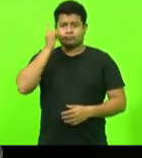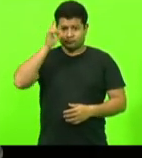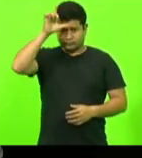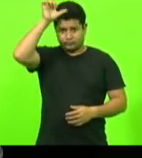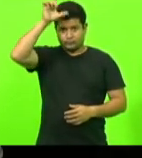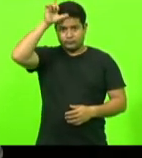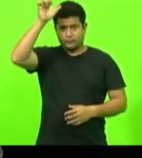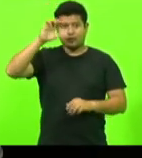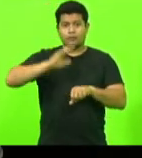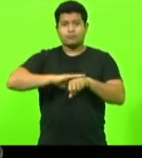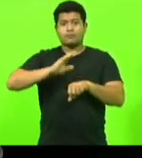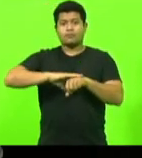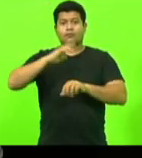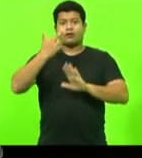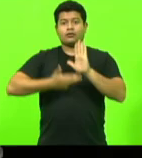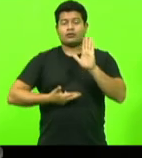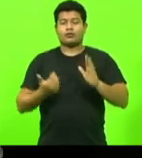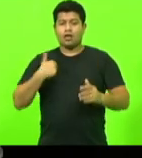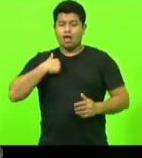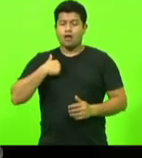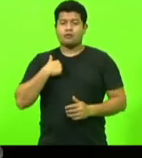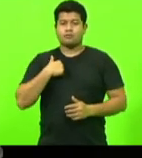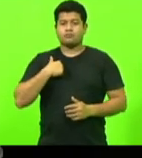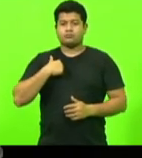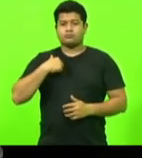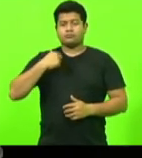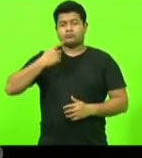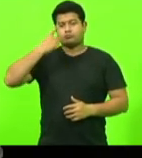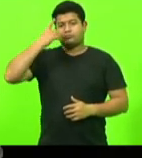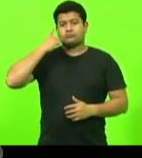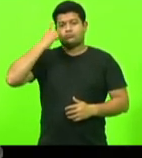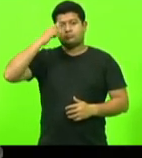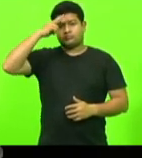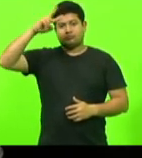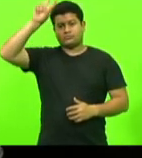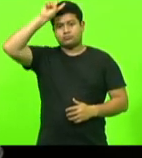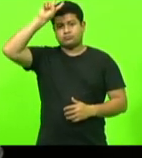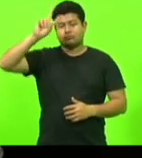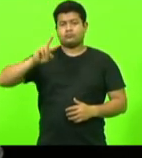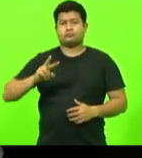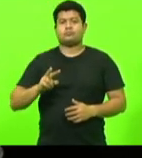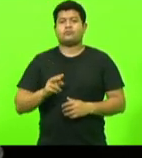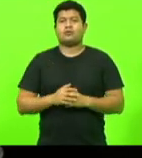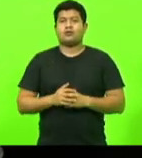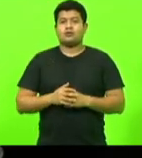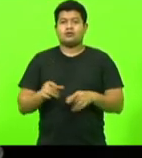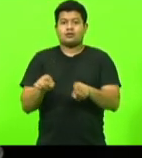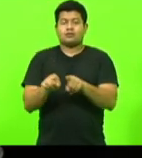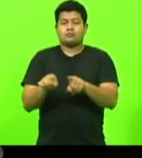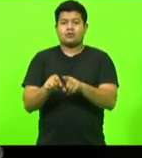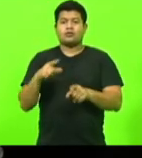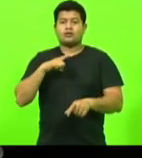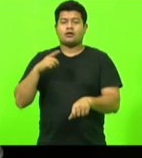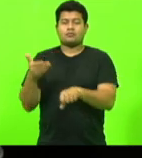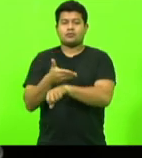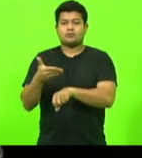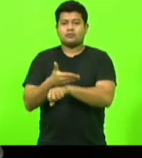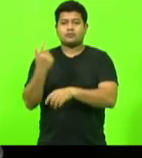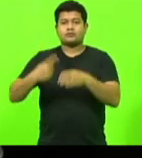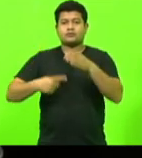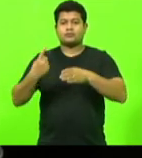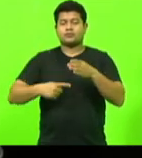relator, esse que vos fala, o deputado Vicente Caro Preso, ainda como membros, deputada Ana